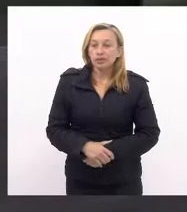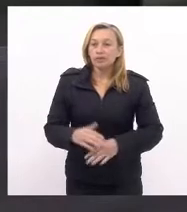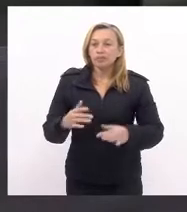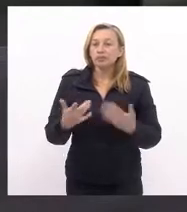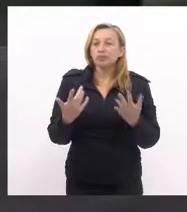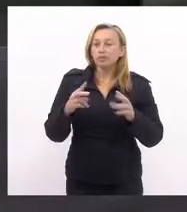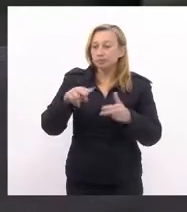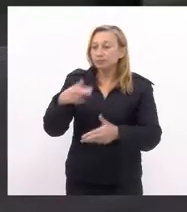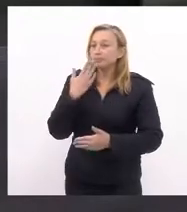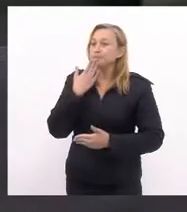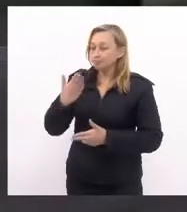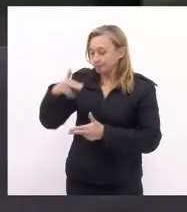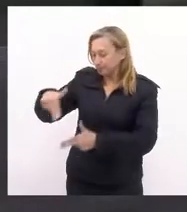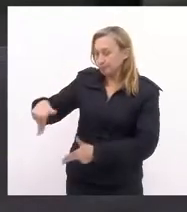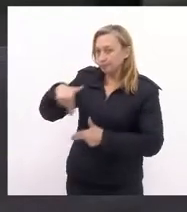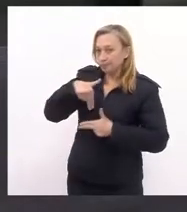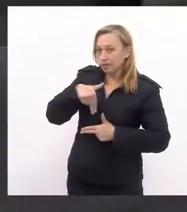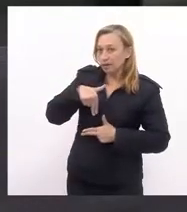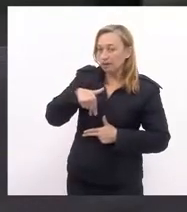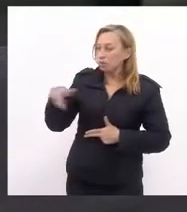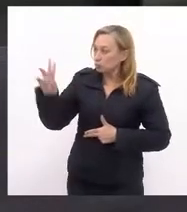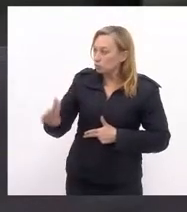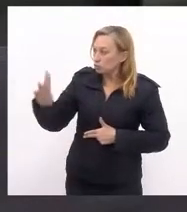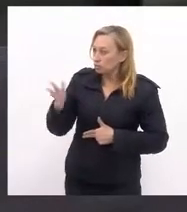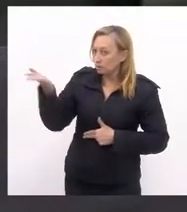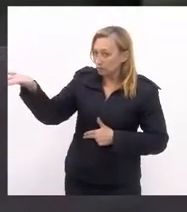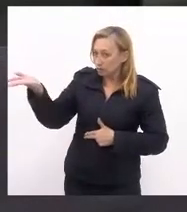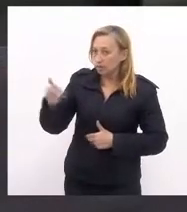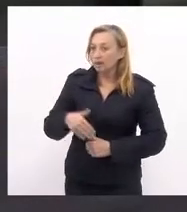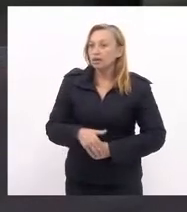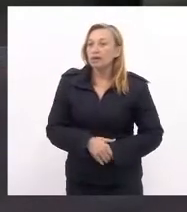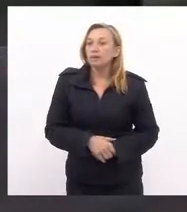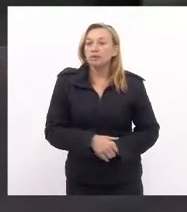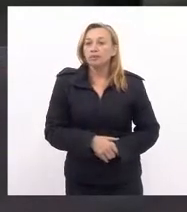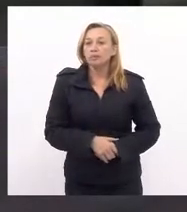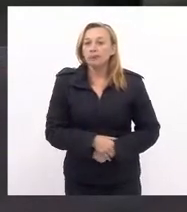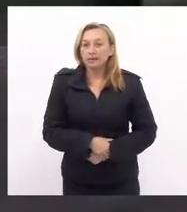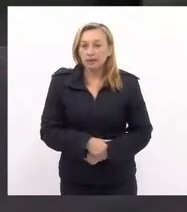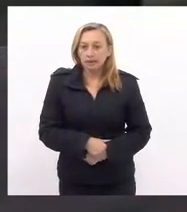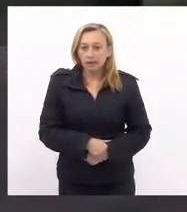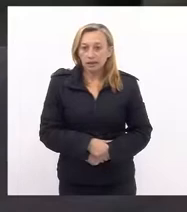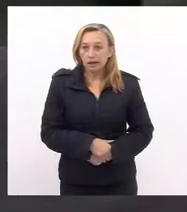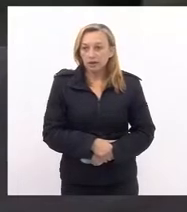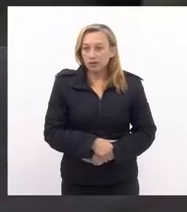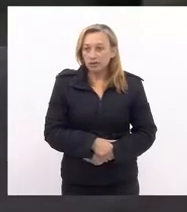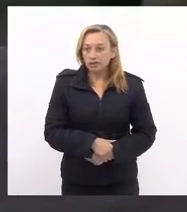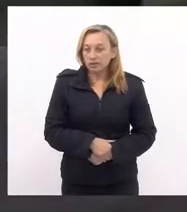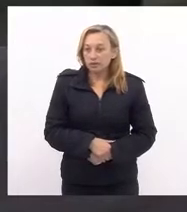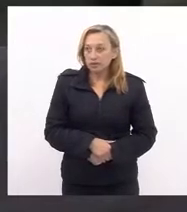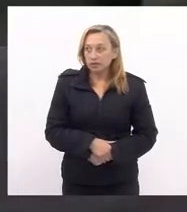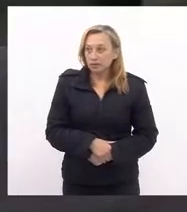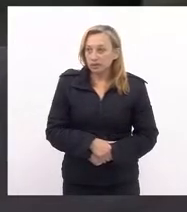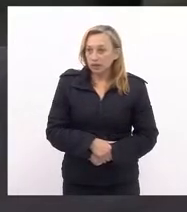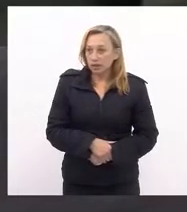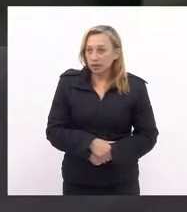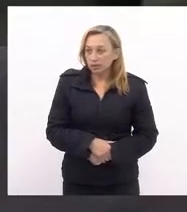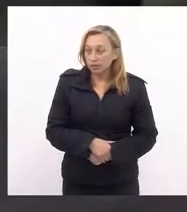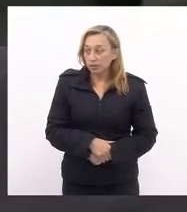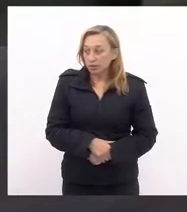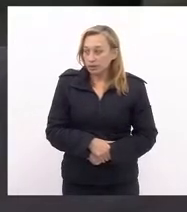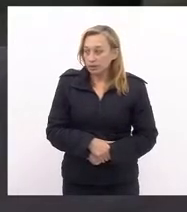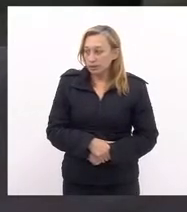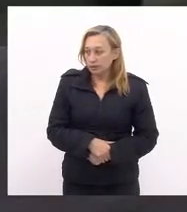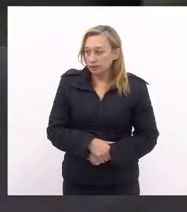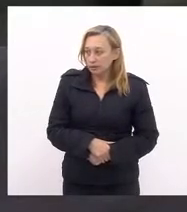púlpito. Pode usar aquele do lado, aqui do meu lado e do meu lado esquerdo. Pode usar o púlpito do